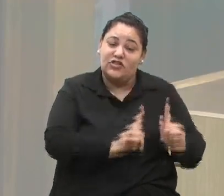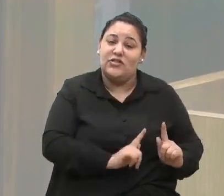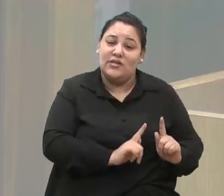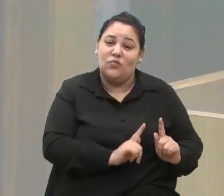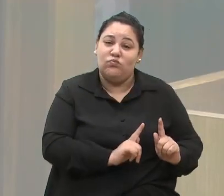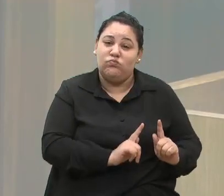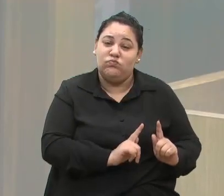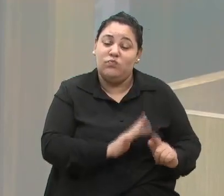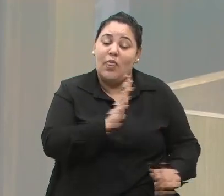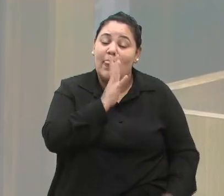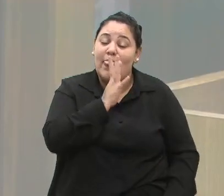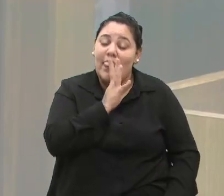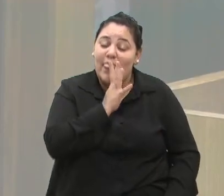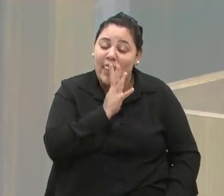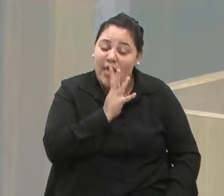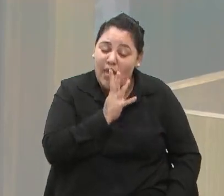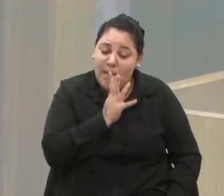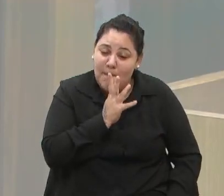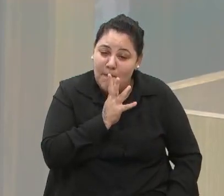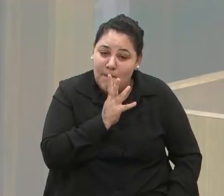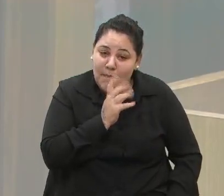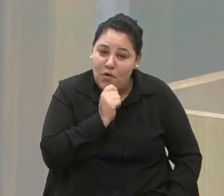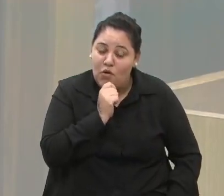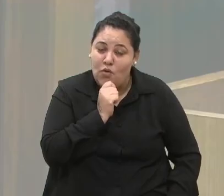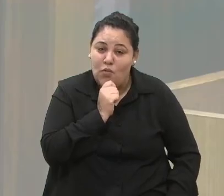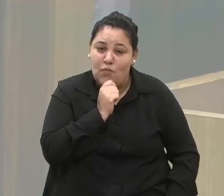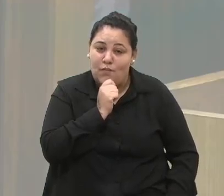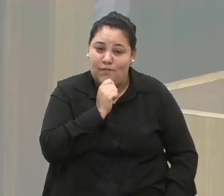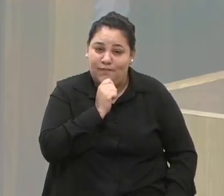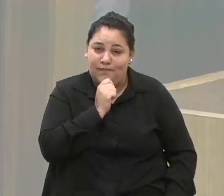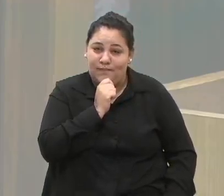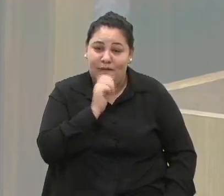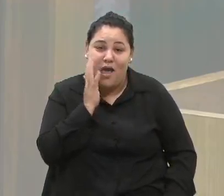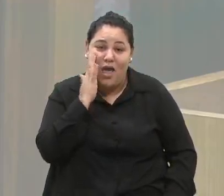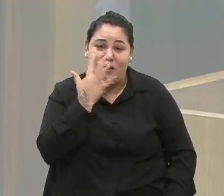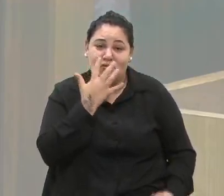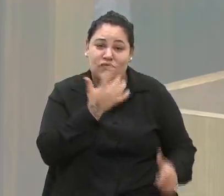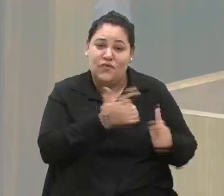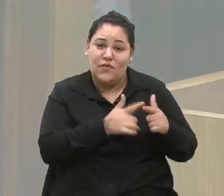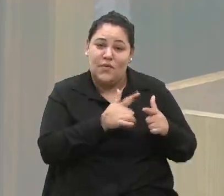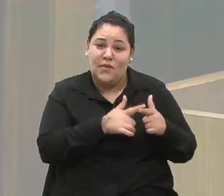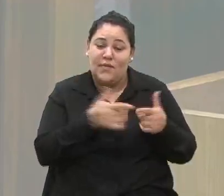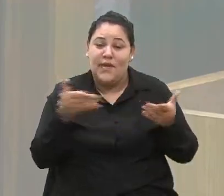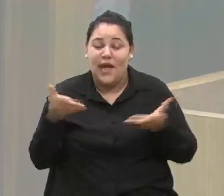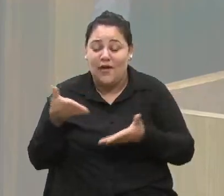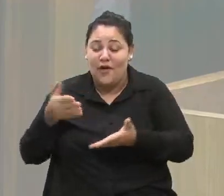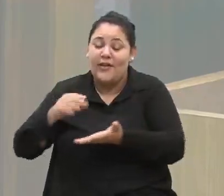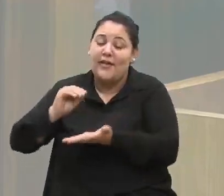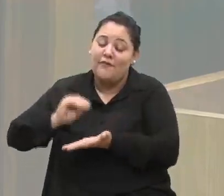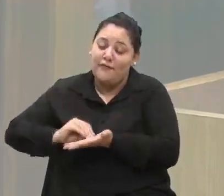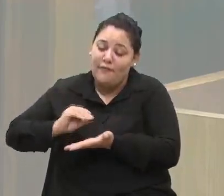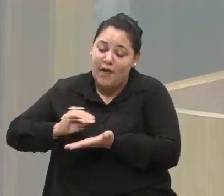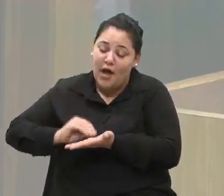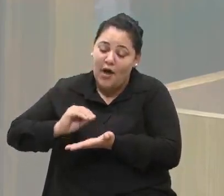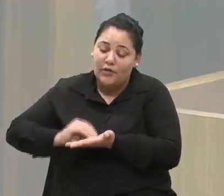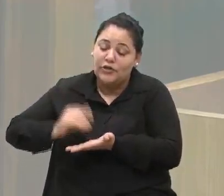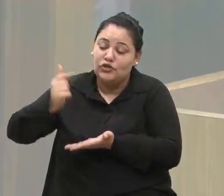que demorou, que foi morosa para tomar essa decisão, e agora nós estamos na iminência, mais uma vez, de ter que